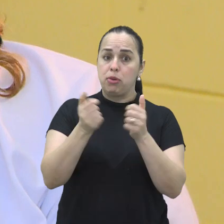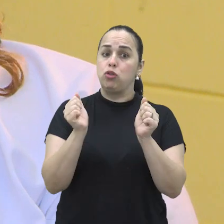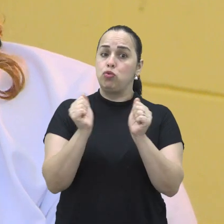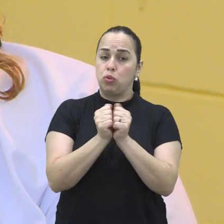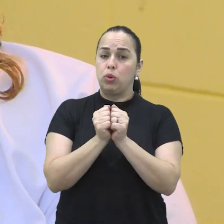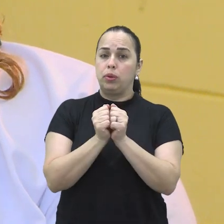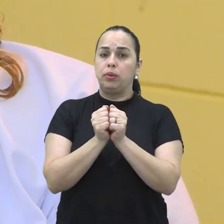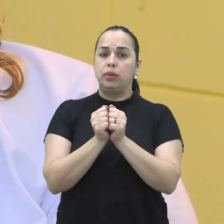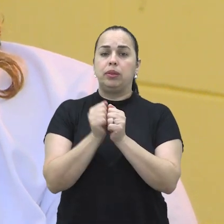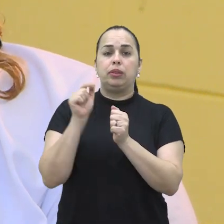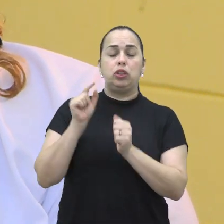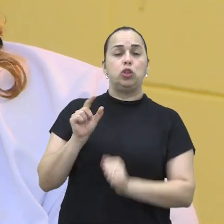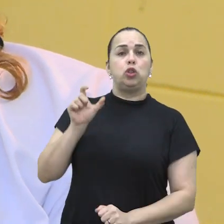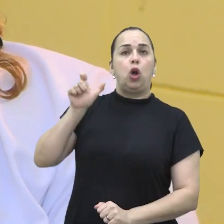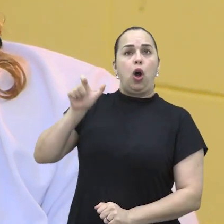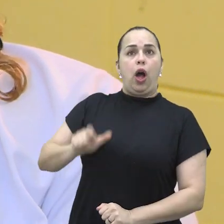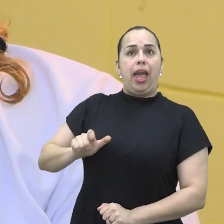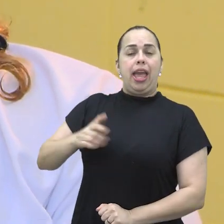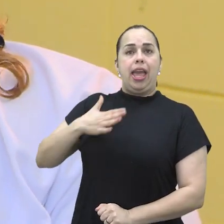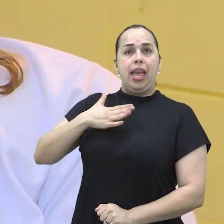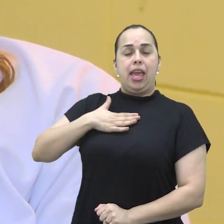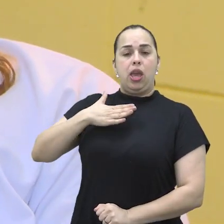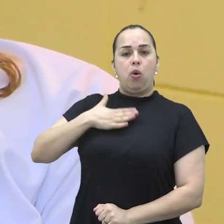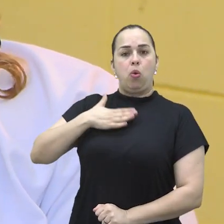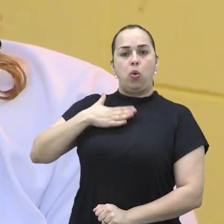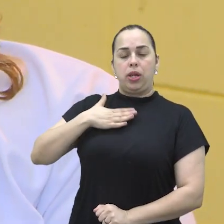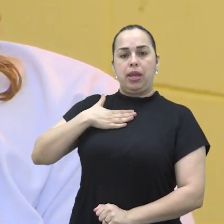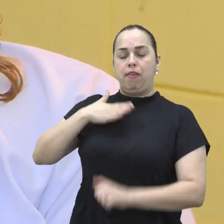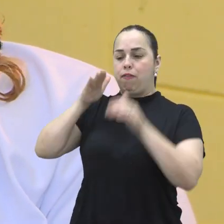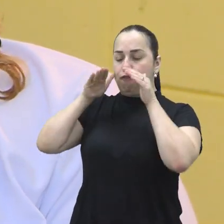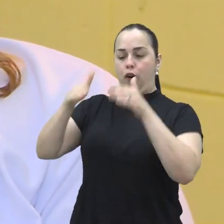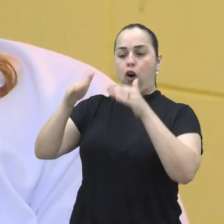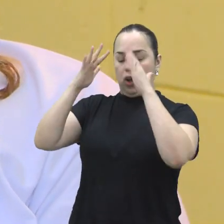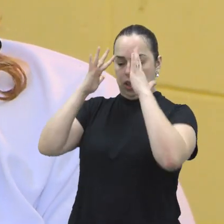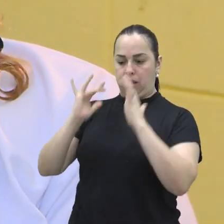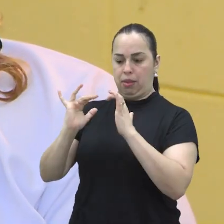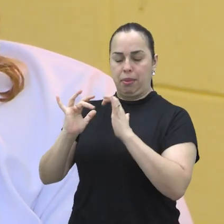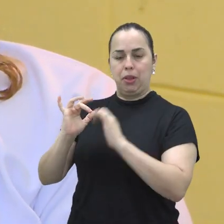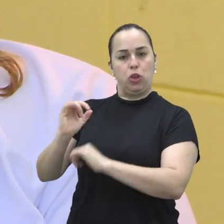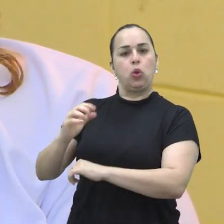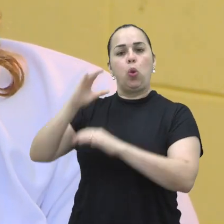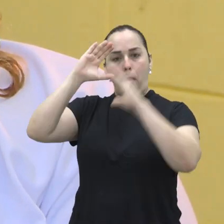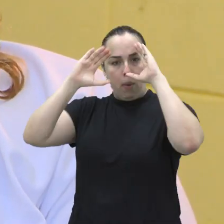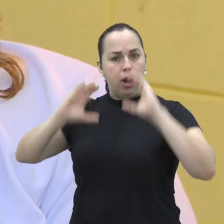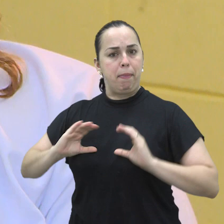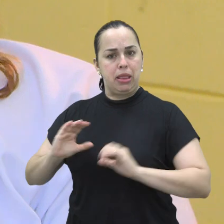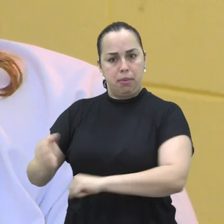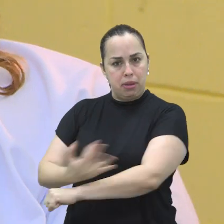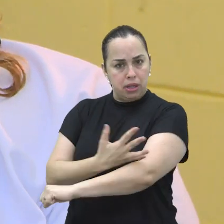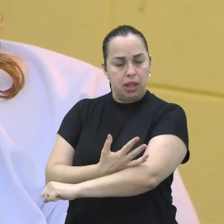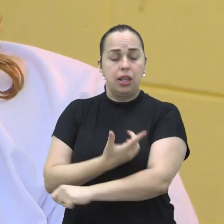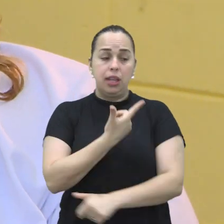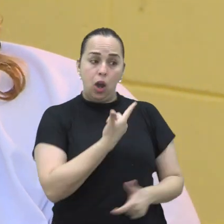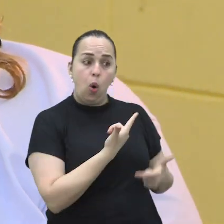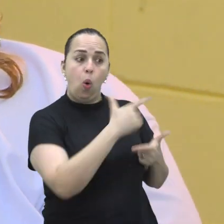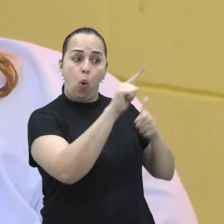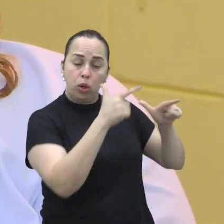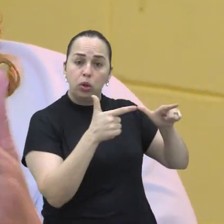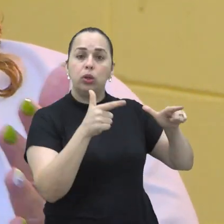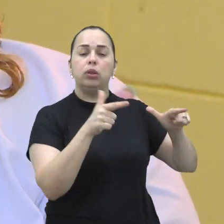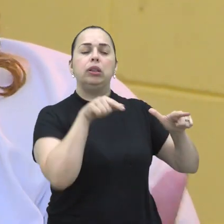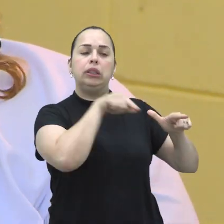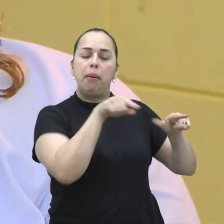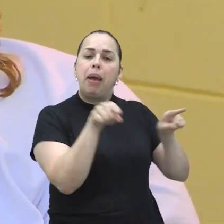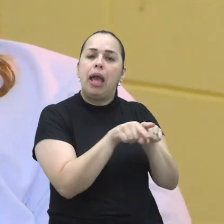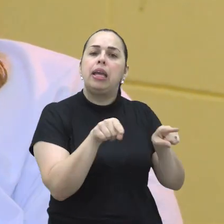conjunto, porque ali não tem só o meu que é cognitivo, né? Não tem só o comportamento e a emoção. Então, nós temos o fisioterapeuta, ele é responsável,